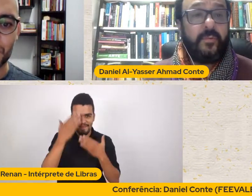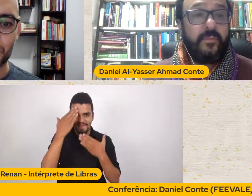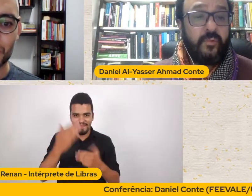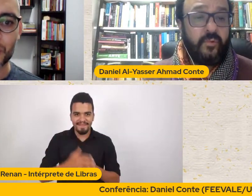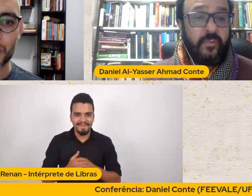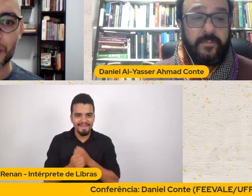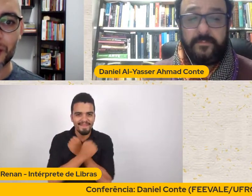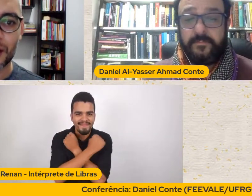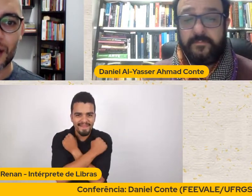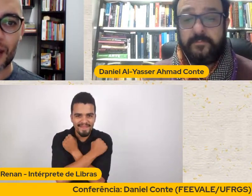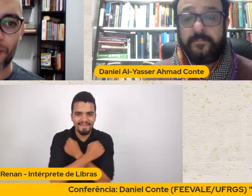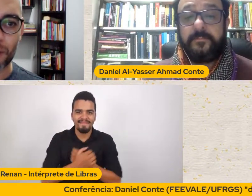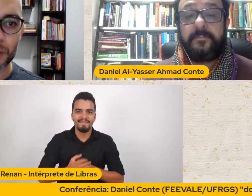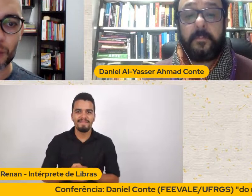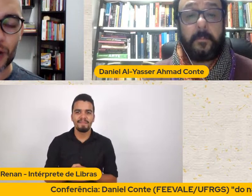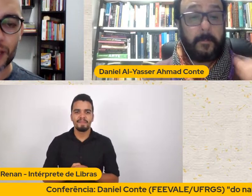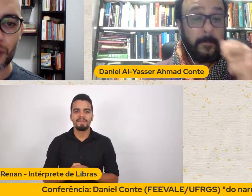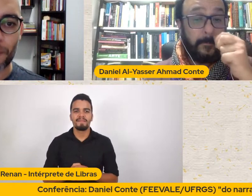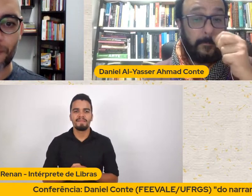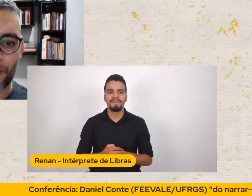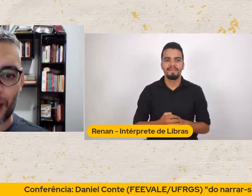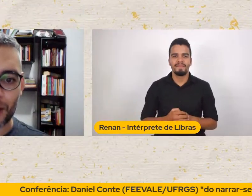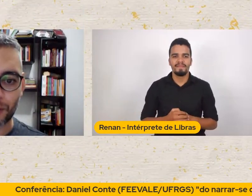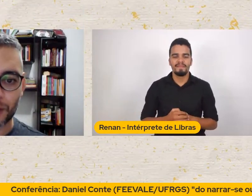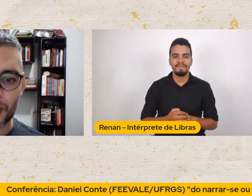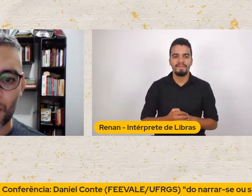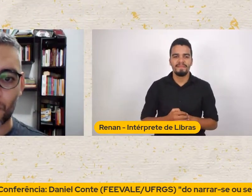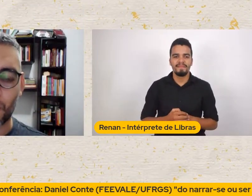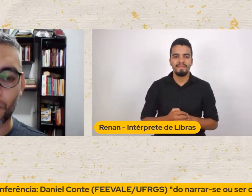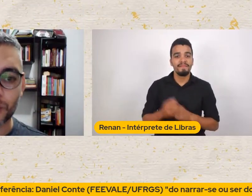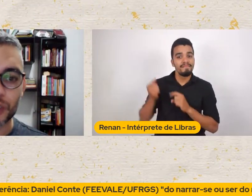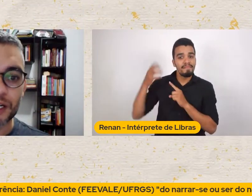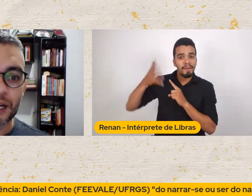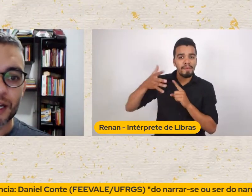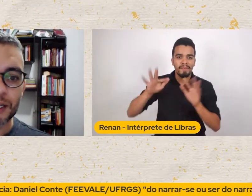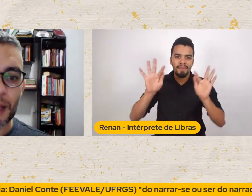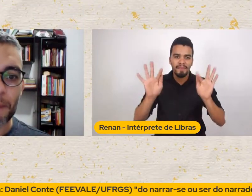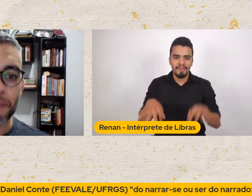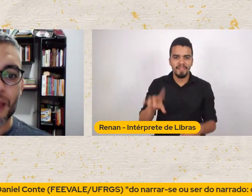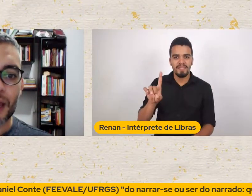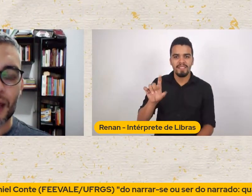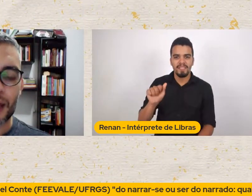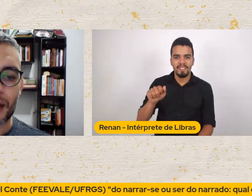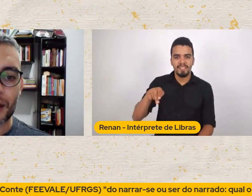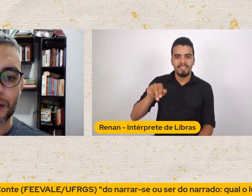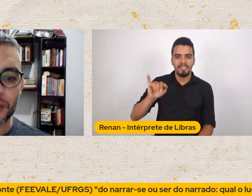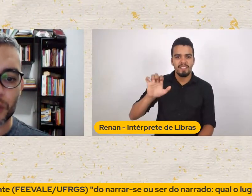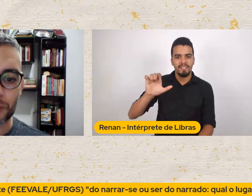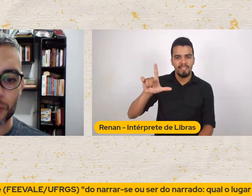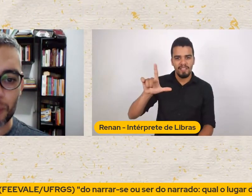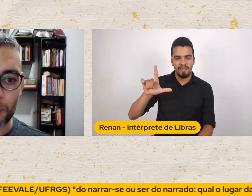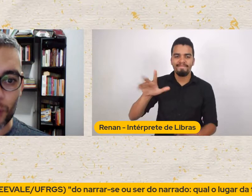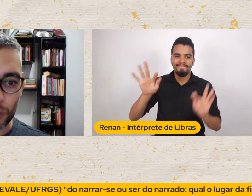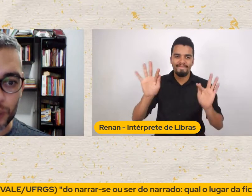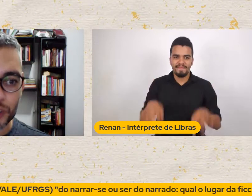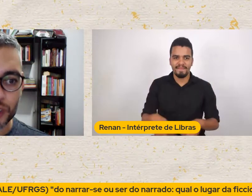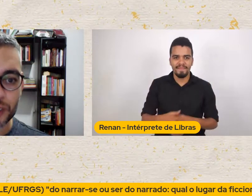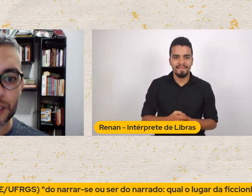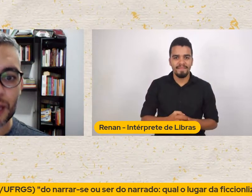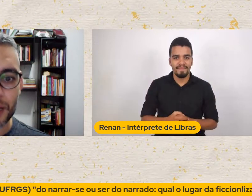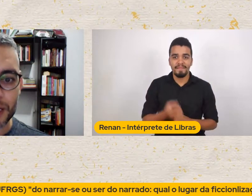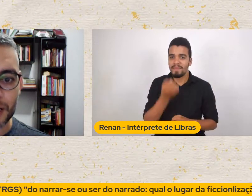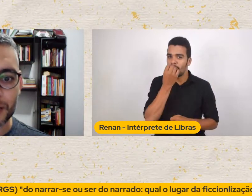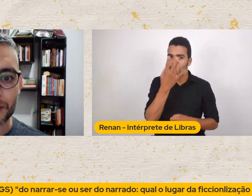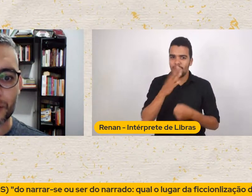abraço Então gente Ficamos por aqui Com a fala Do Daniel Conte Tá Desejamos uma boa noite